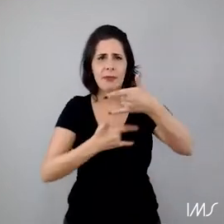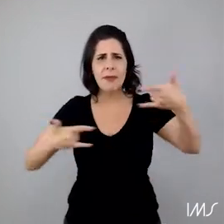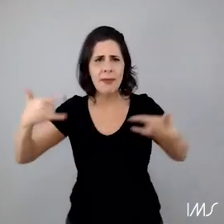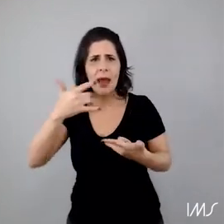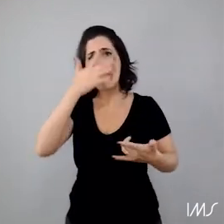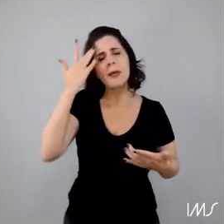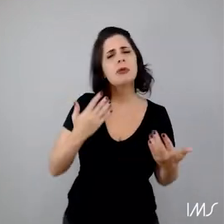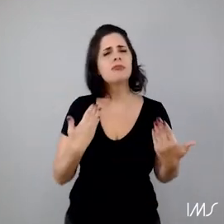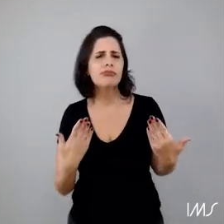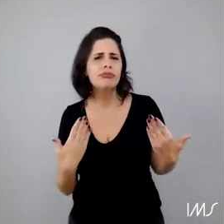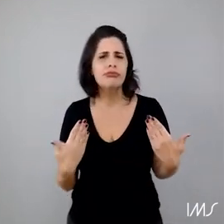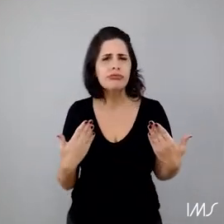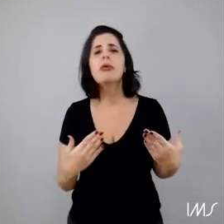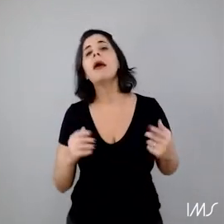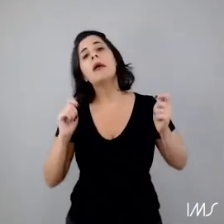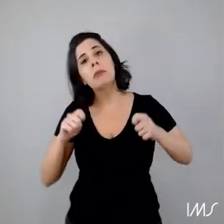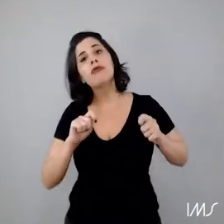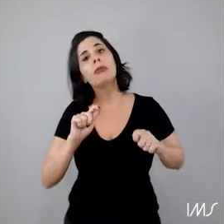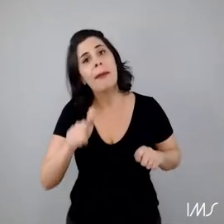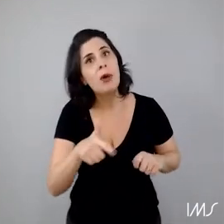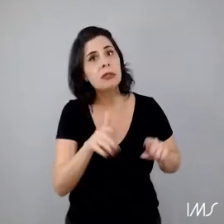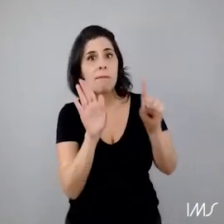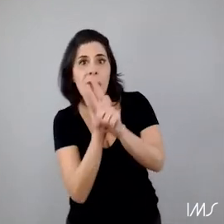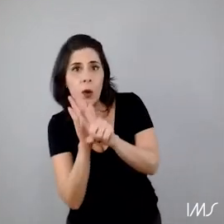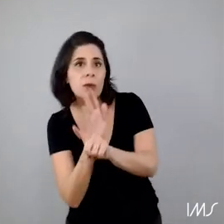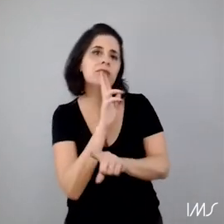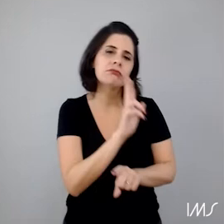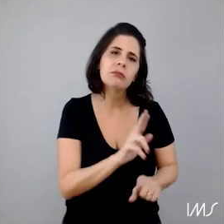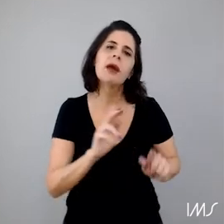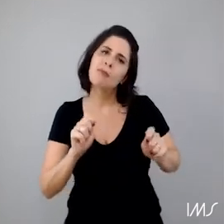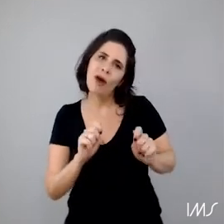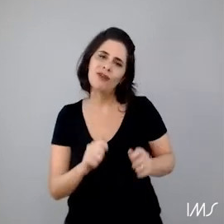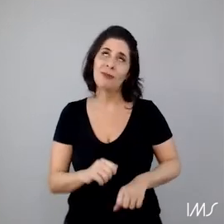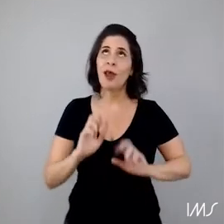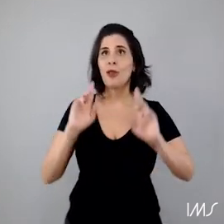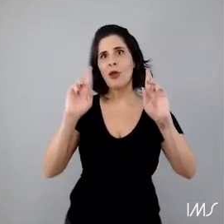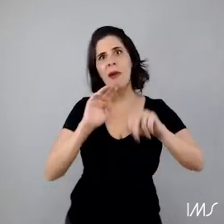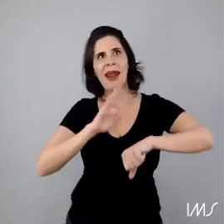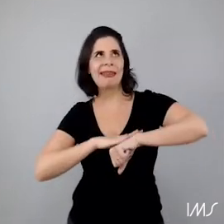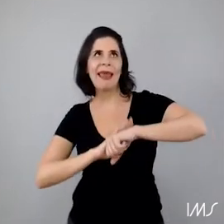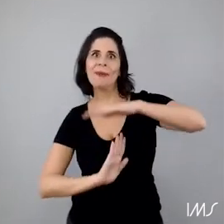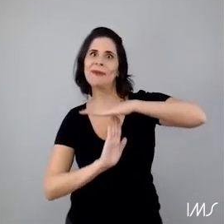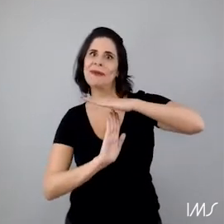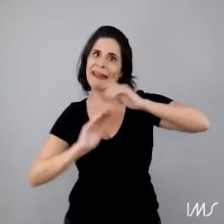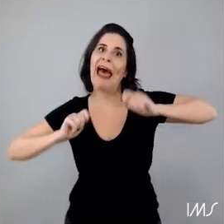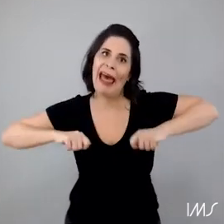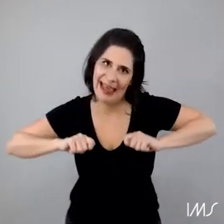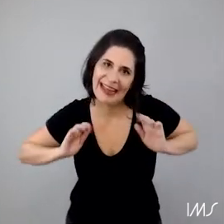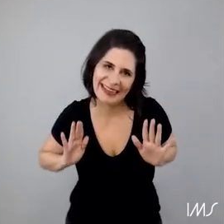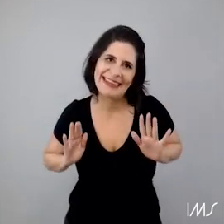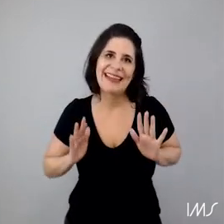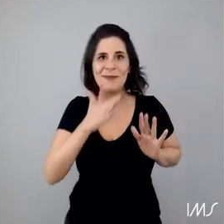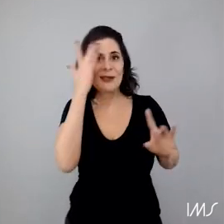da mesa, uma discussão, né? E também serão lidas as perguntas. Quer dizer, o ideal, e esperamos que o tempo permita contemplar o maior número